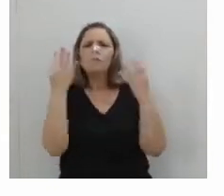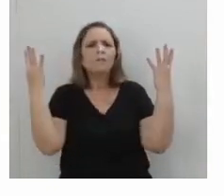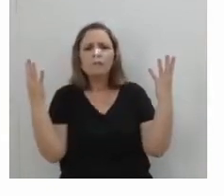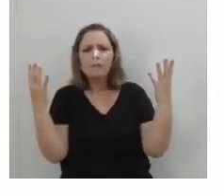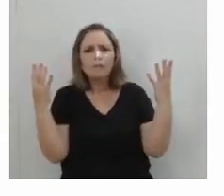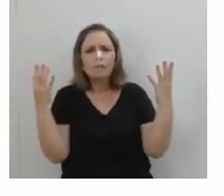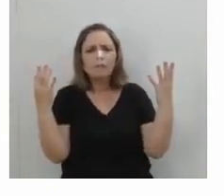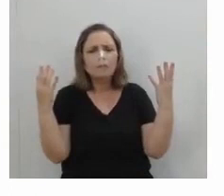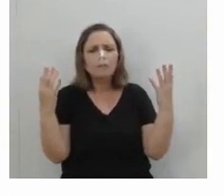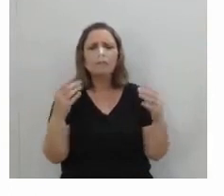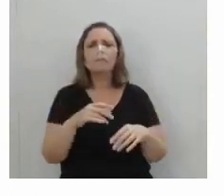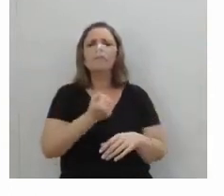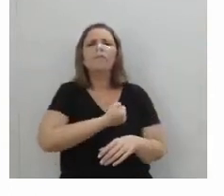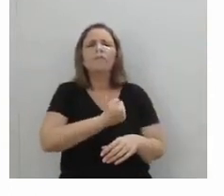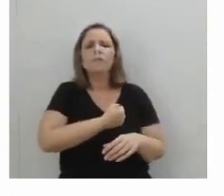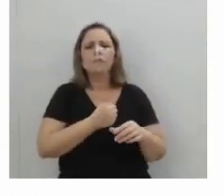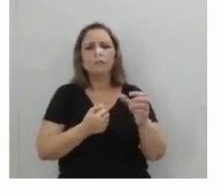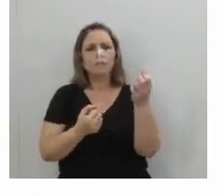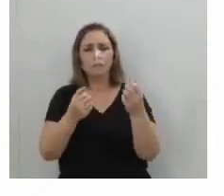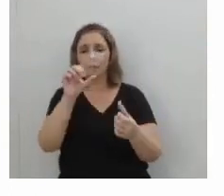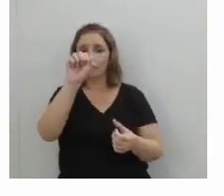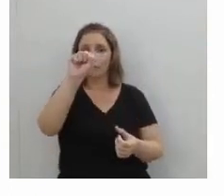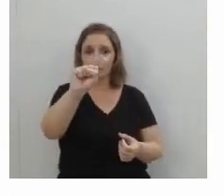placar? O placar foi de